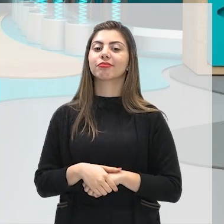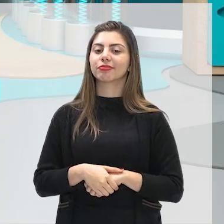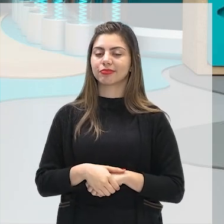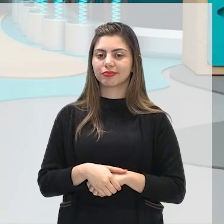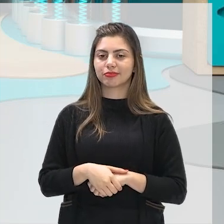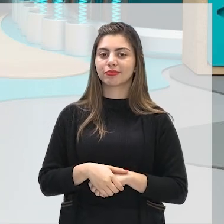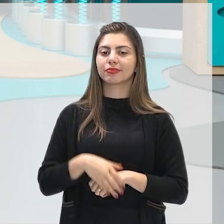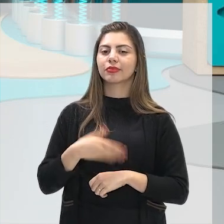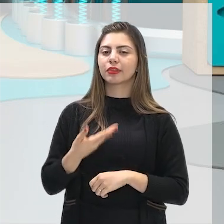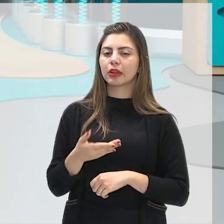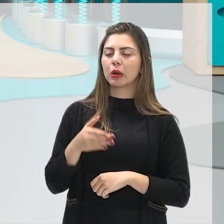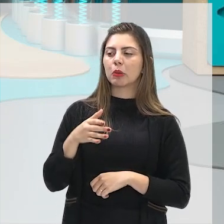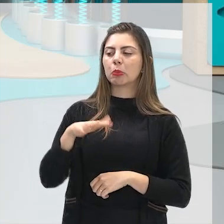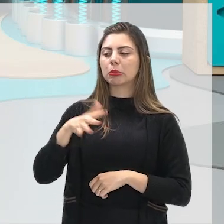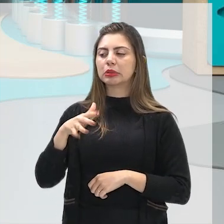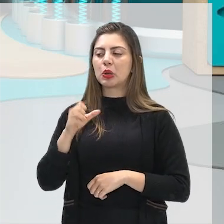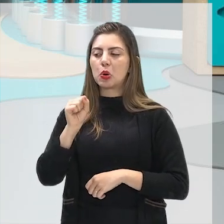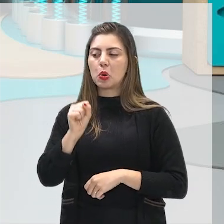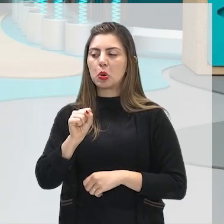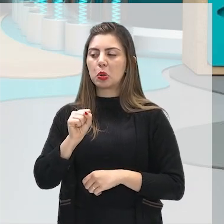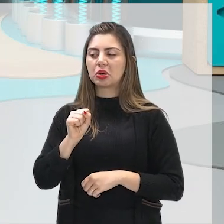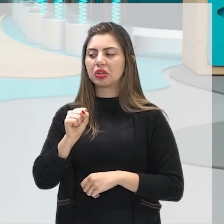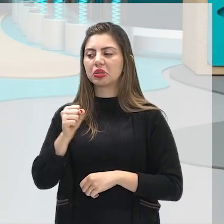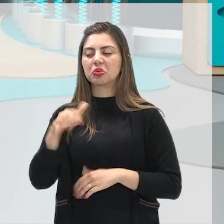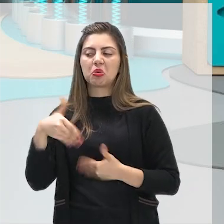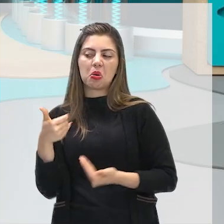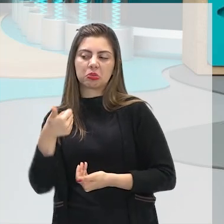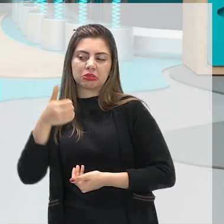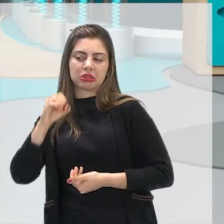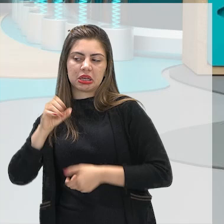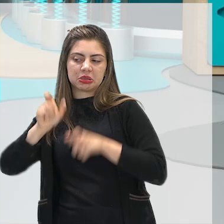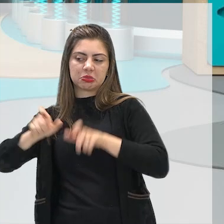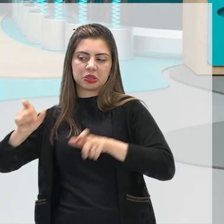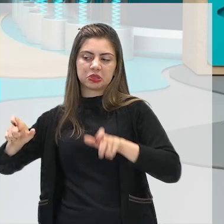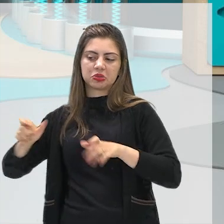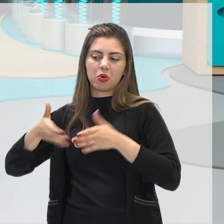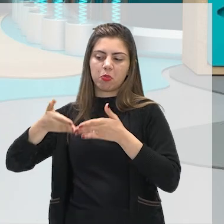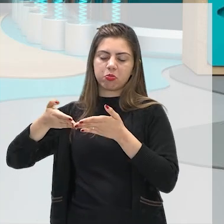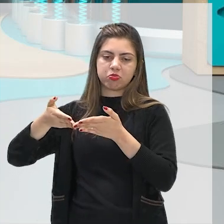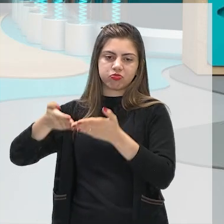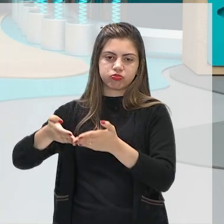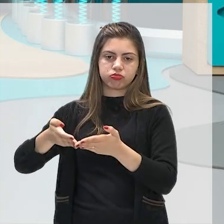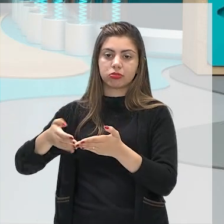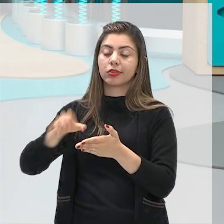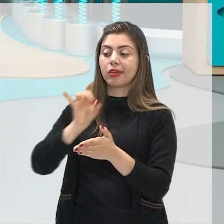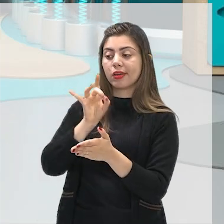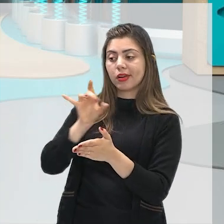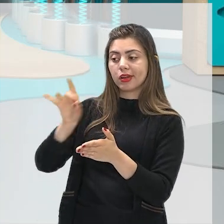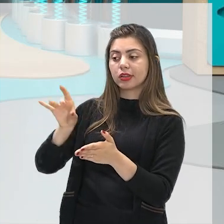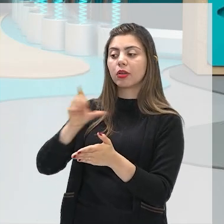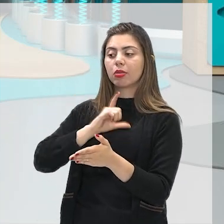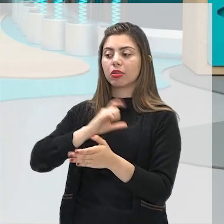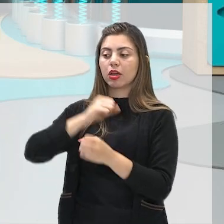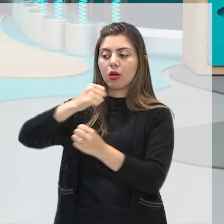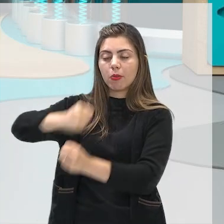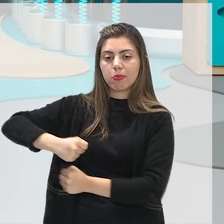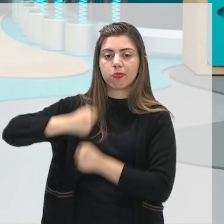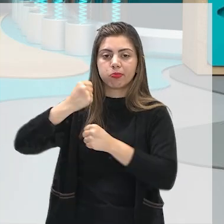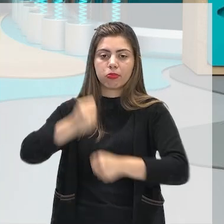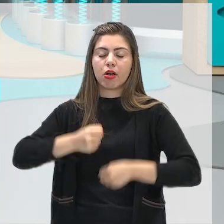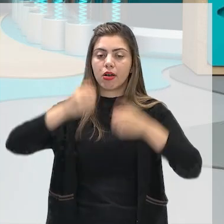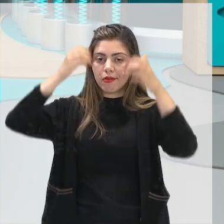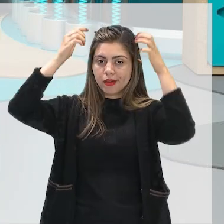aí mais ou menos de 8 a 10 pessoas dentro de um bote inflável. Cada um deles tem um remo,